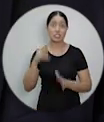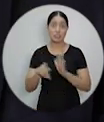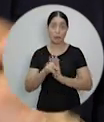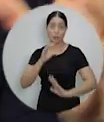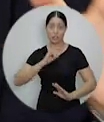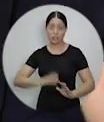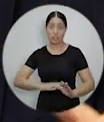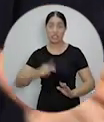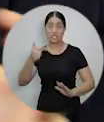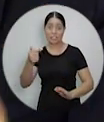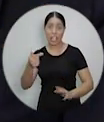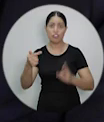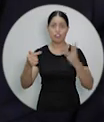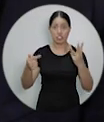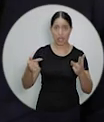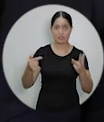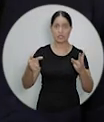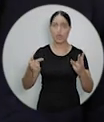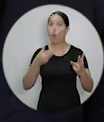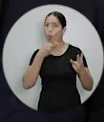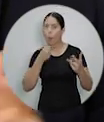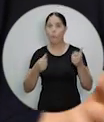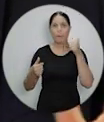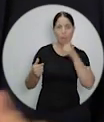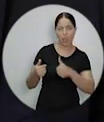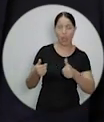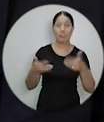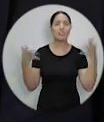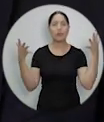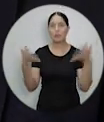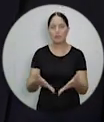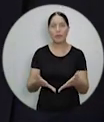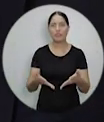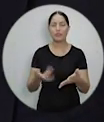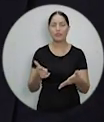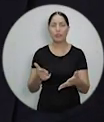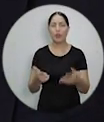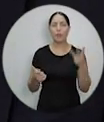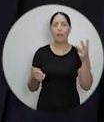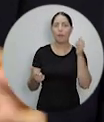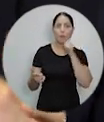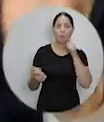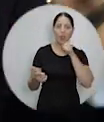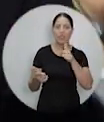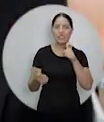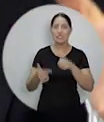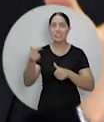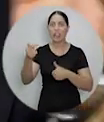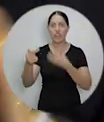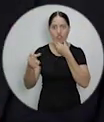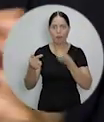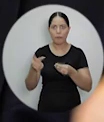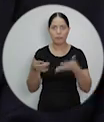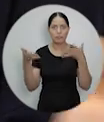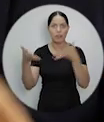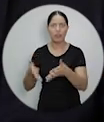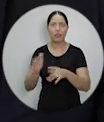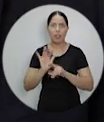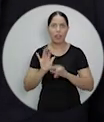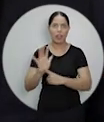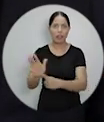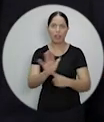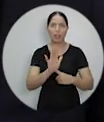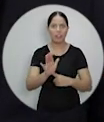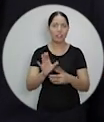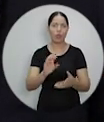serem apresentadas, 7 de homens e 3 de mulheres, os partidos simplesmente não apresentavam as 3 mulheres e apresentavam os 7 homens, dizendo que estavam